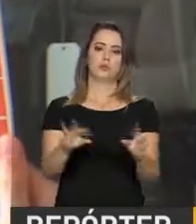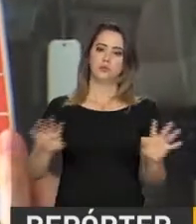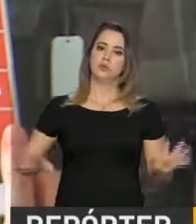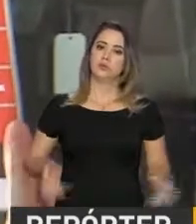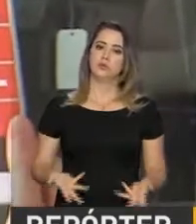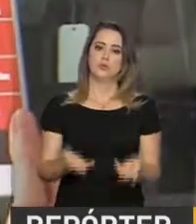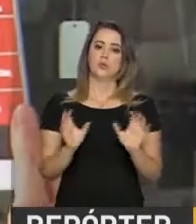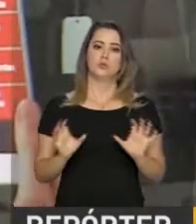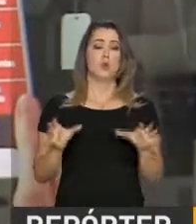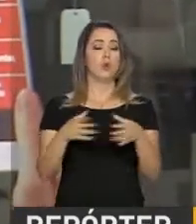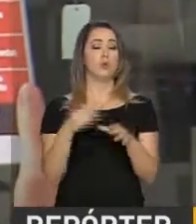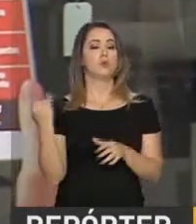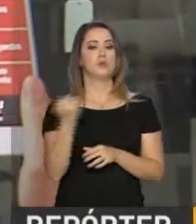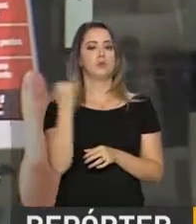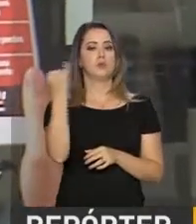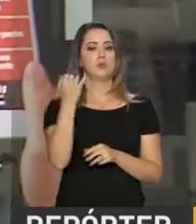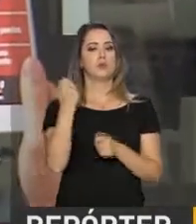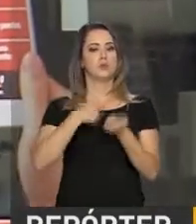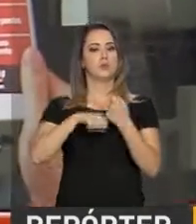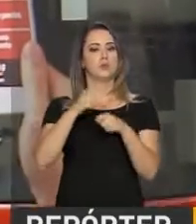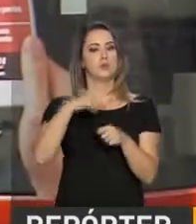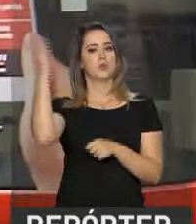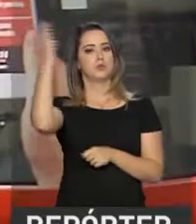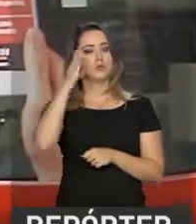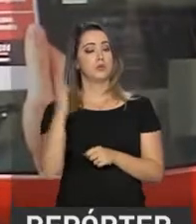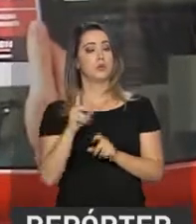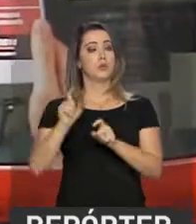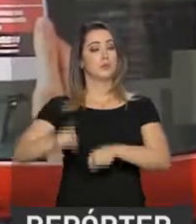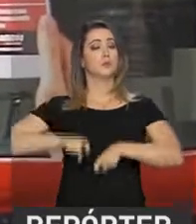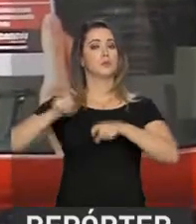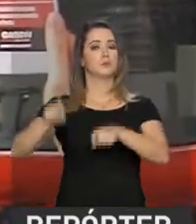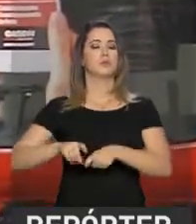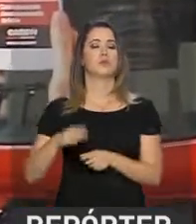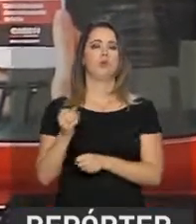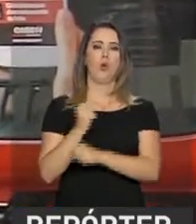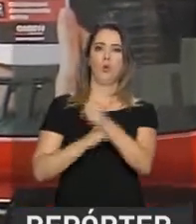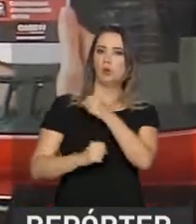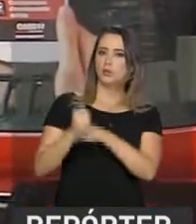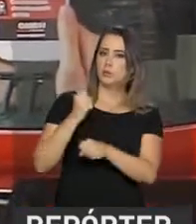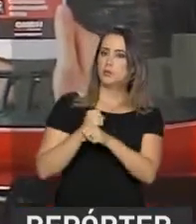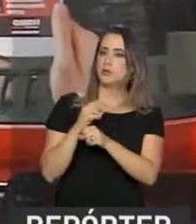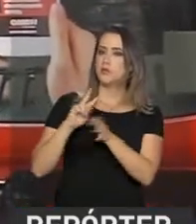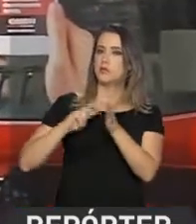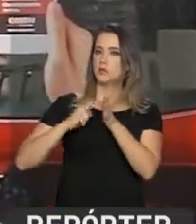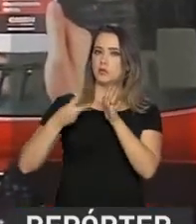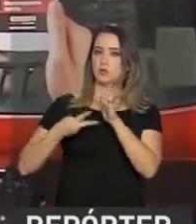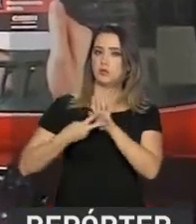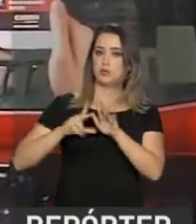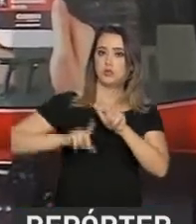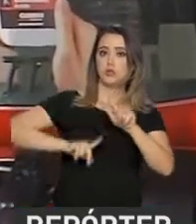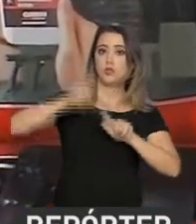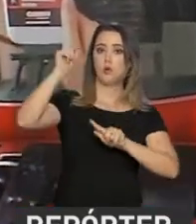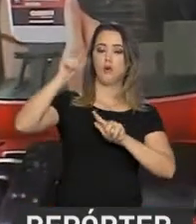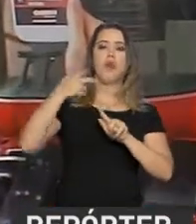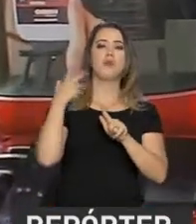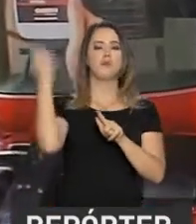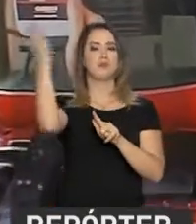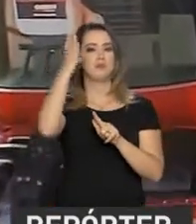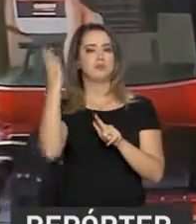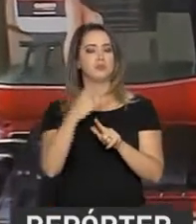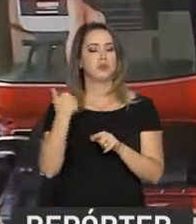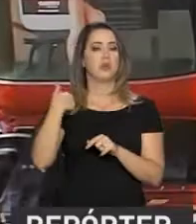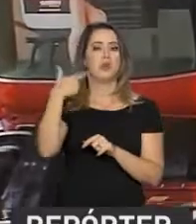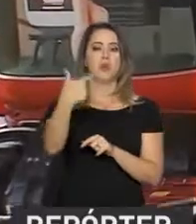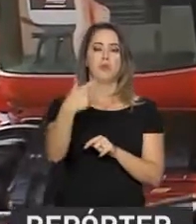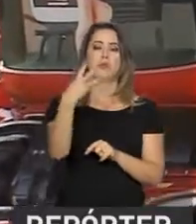um setor fundamental para a economia do Brasil, o agronegócio. No ano passado, o setor registrou uma safra recorde de mais de